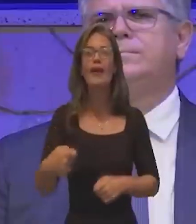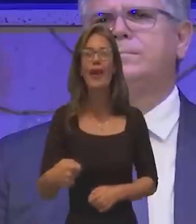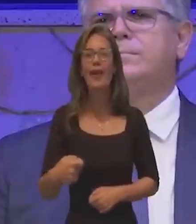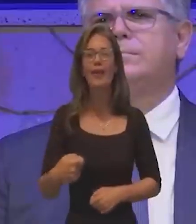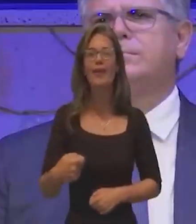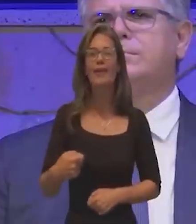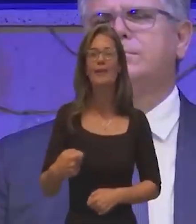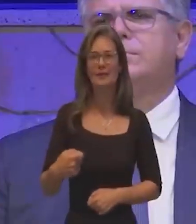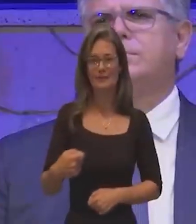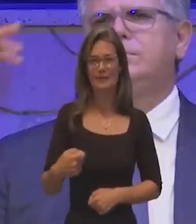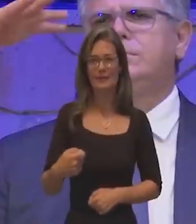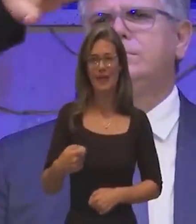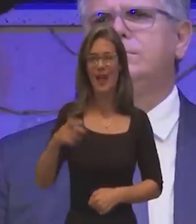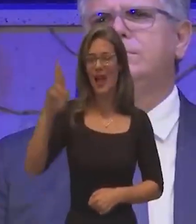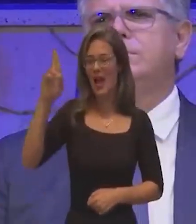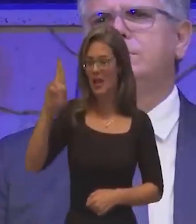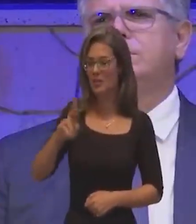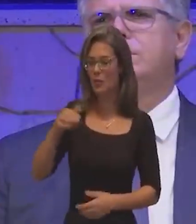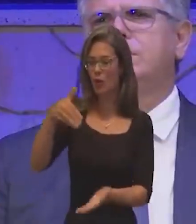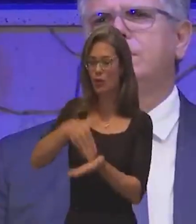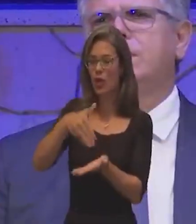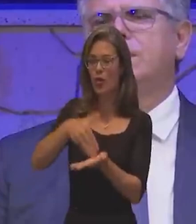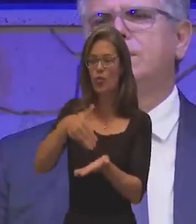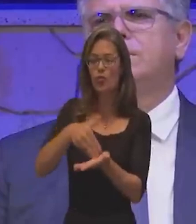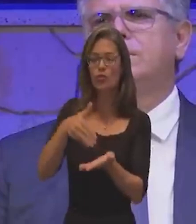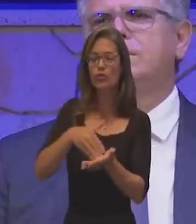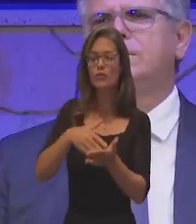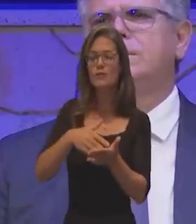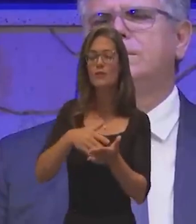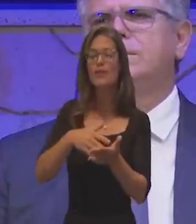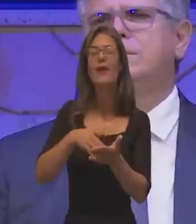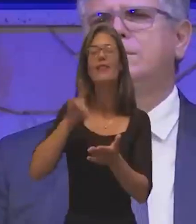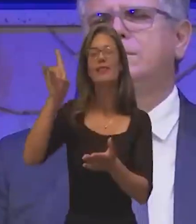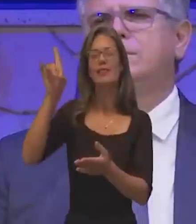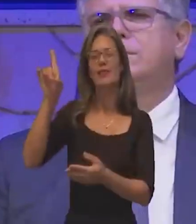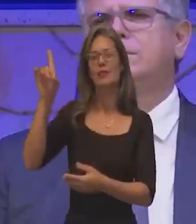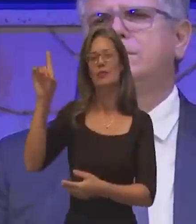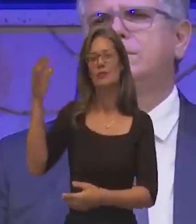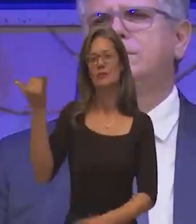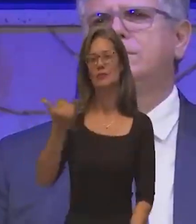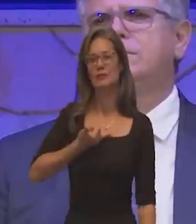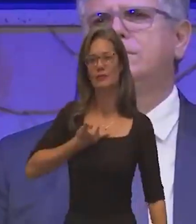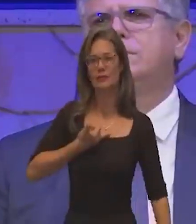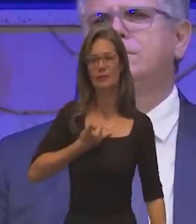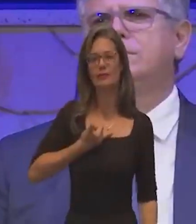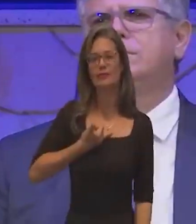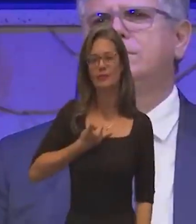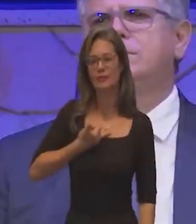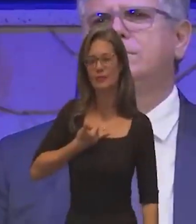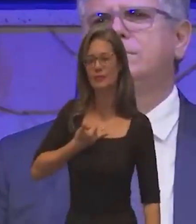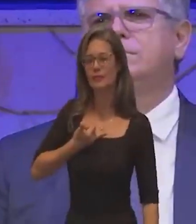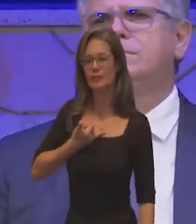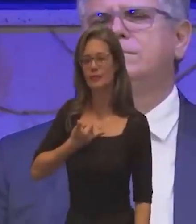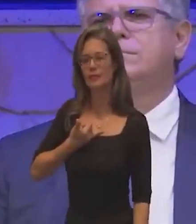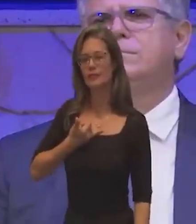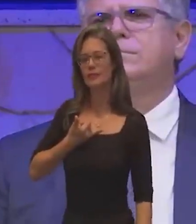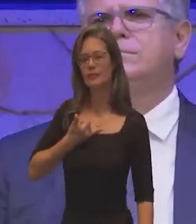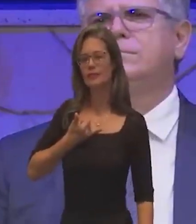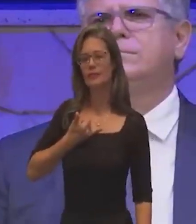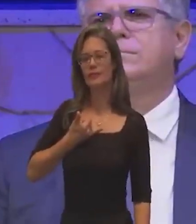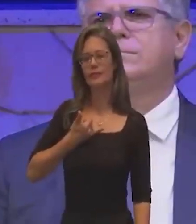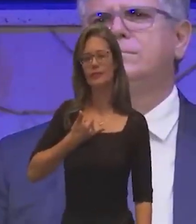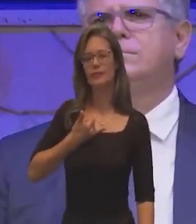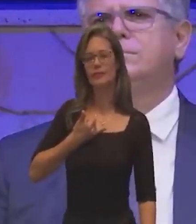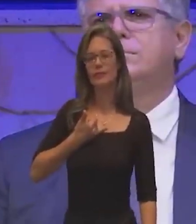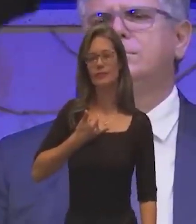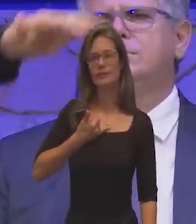final não é do homem, a palavra final vem da boca de Deus. A palavra de Deus nos convida essa noite a uma vida